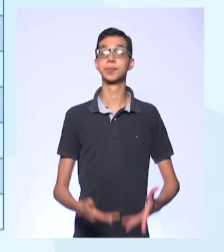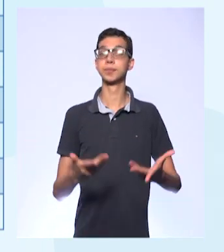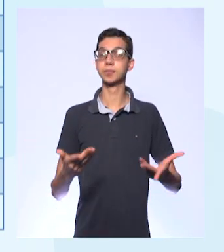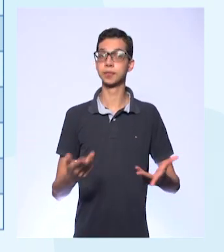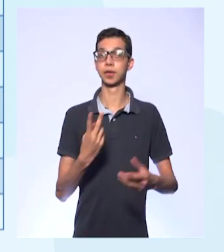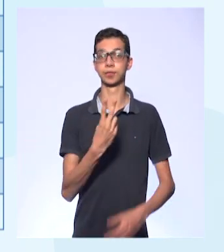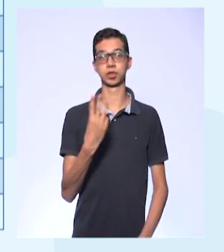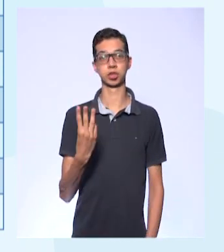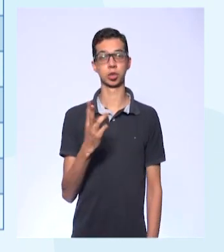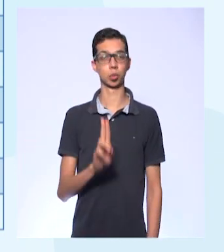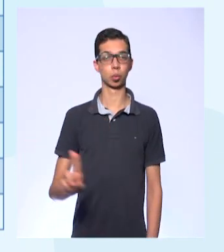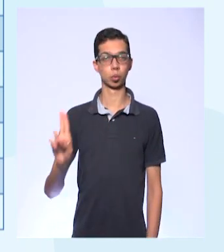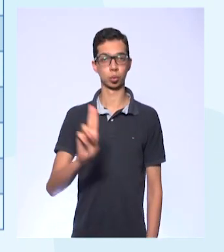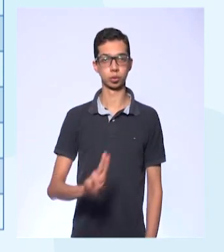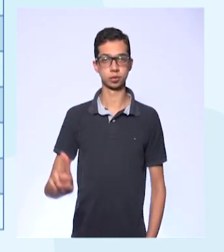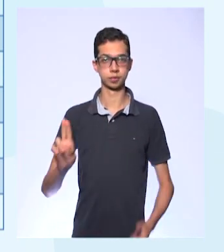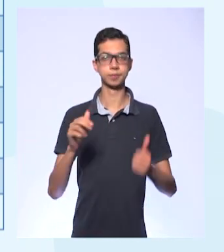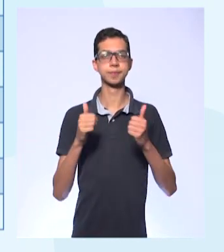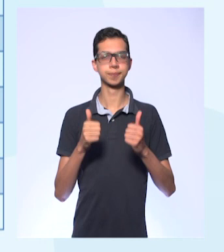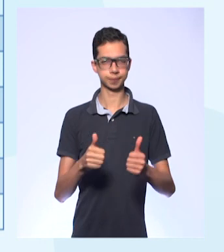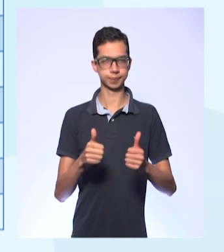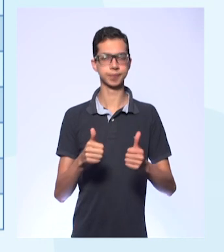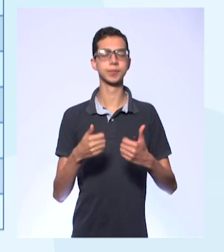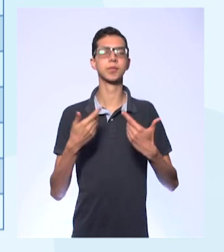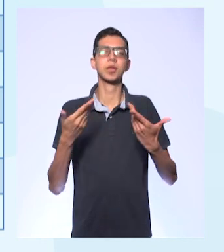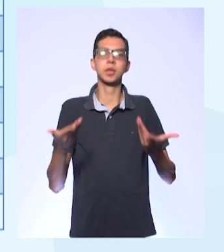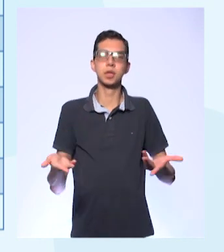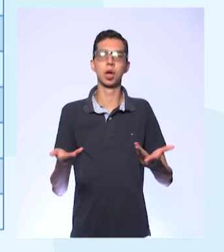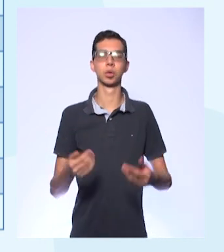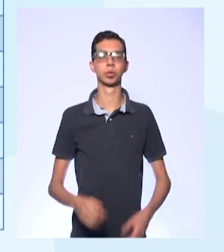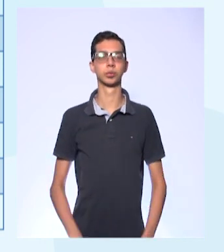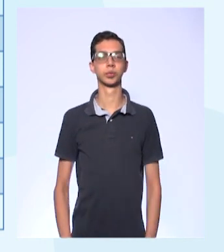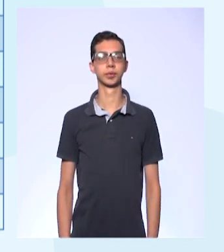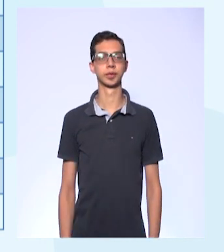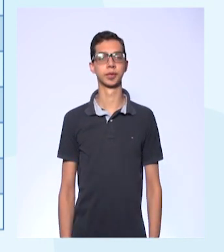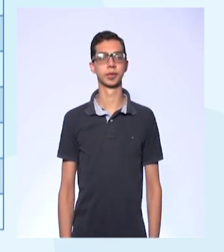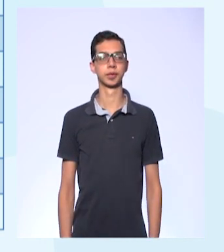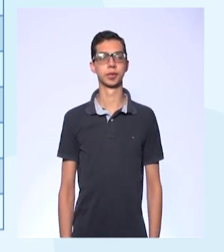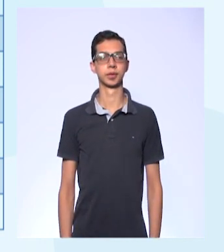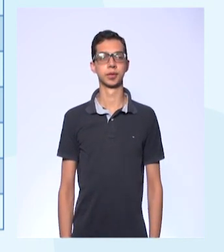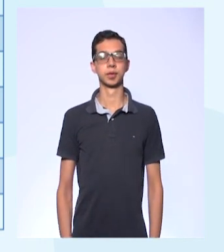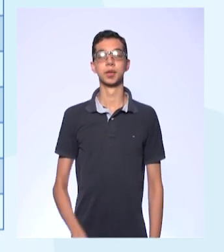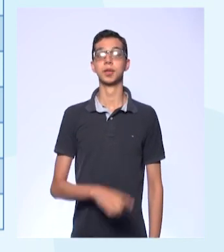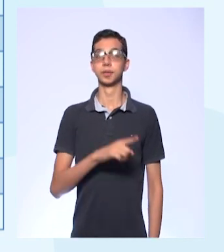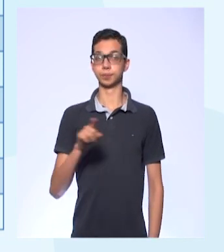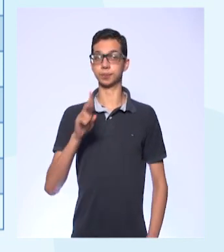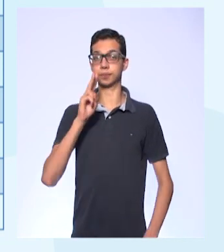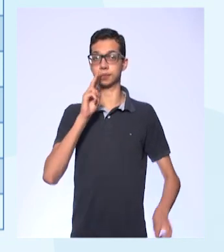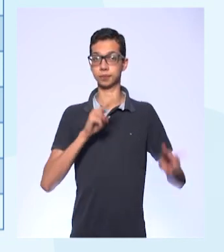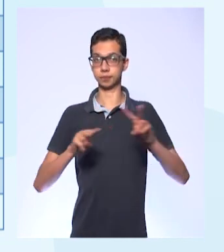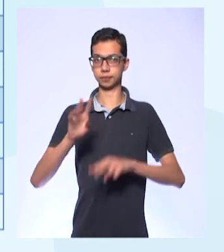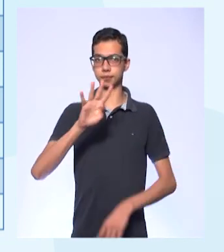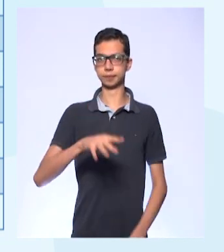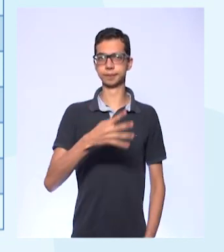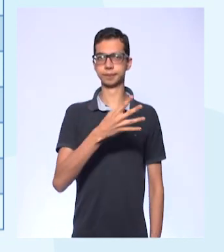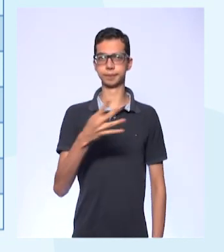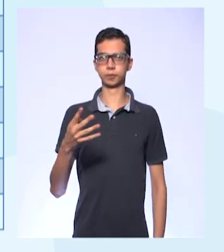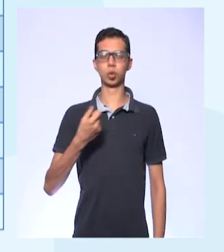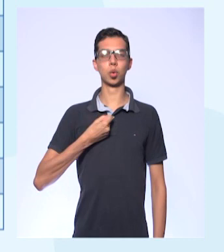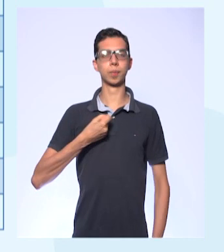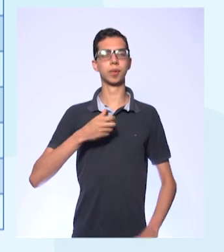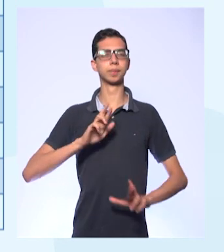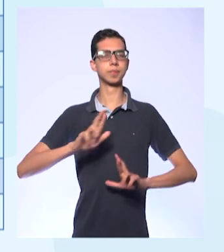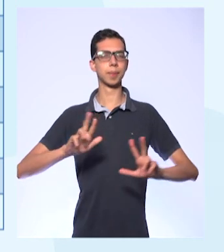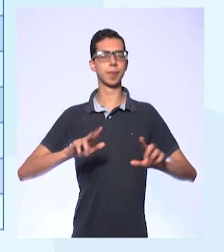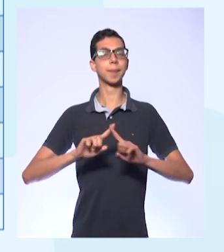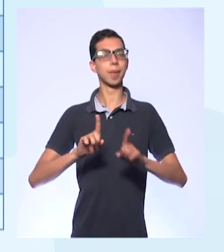para 23. Perfeito, pessoal? Então, assim, vocês podem encontrar na tabela periódica números quebrados, mas sempre a gente vai usar um